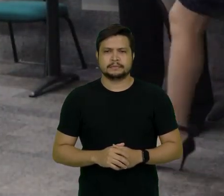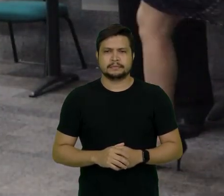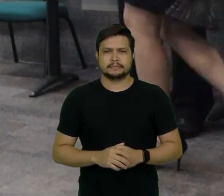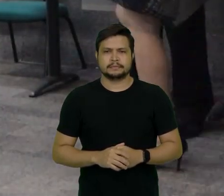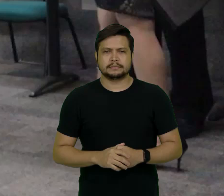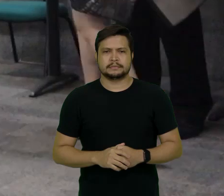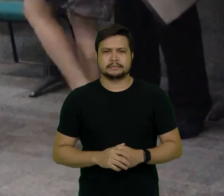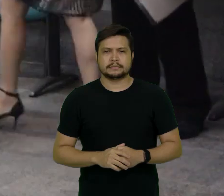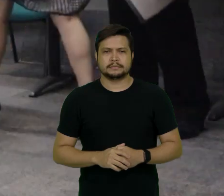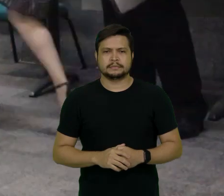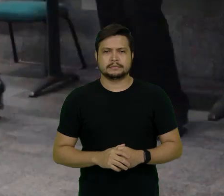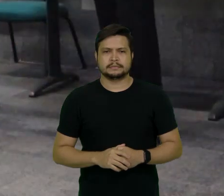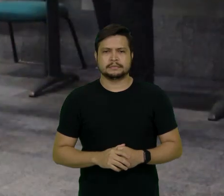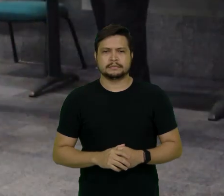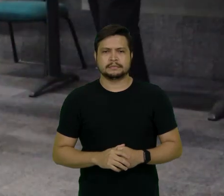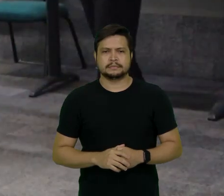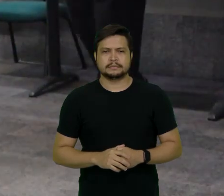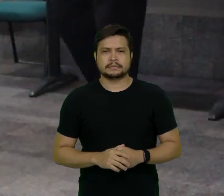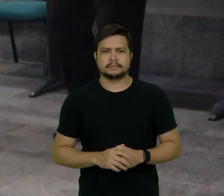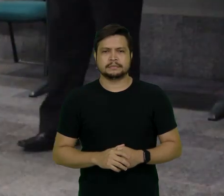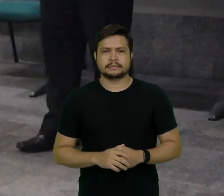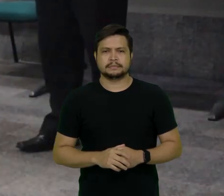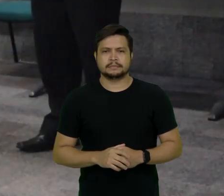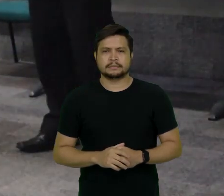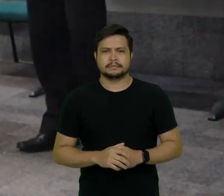O lado esquerdo, professora dele.